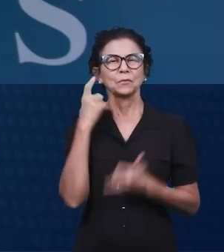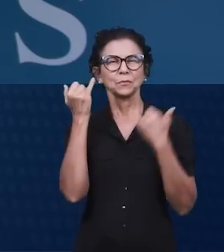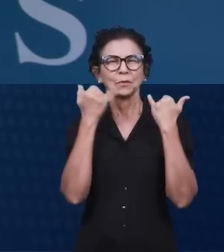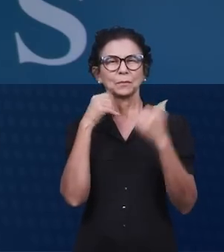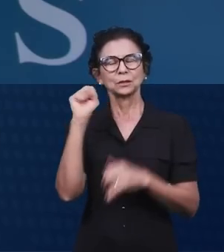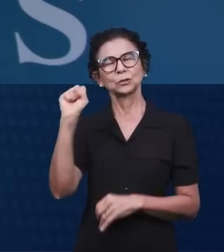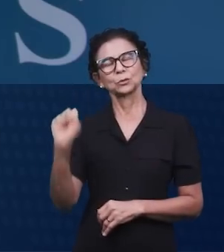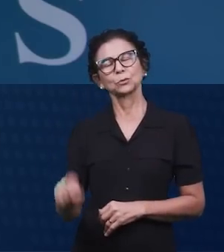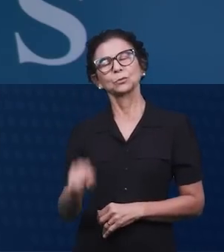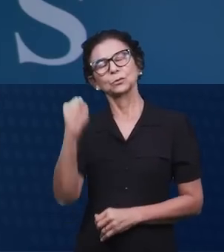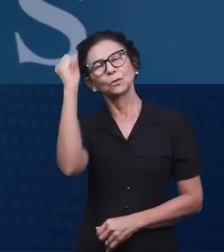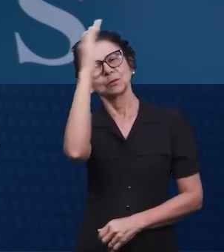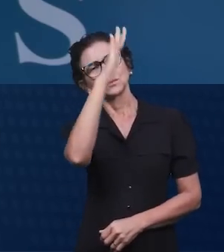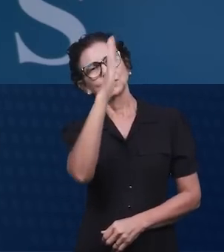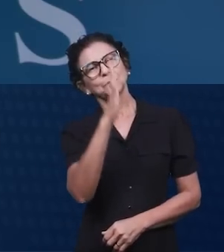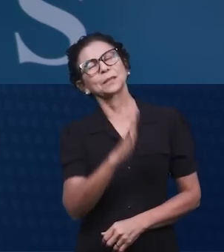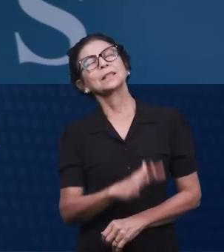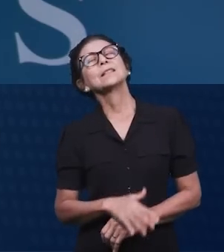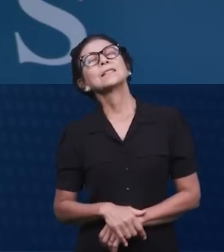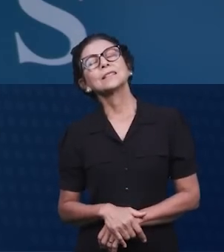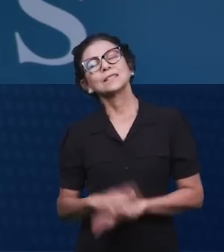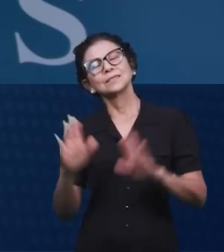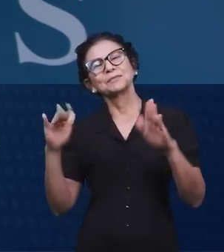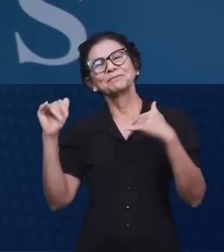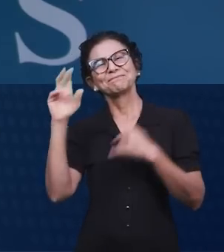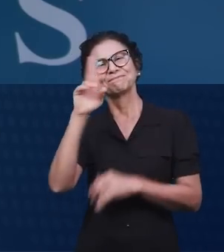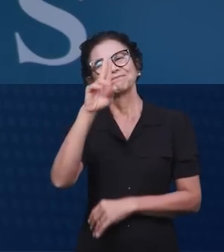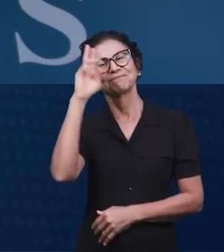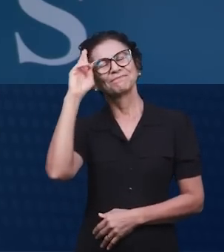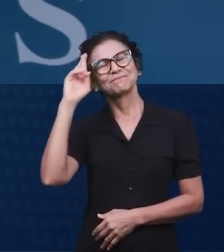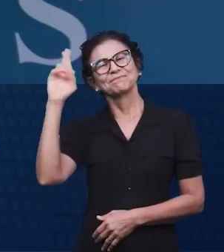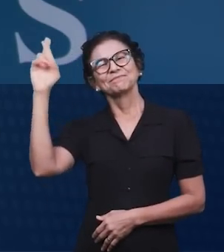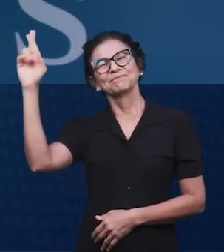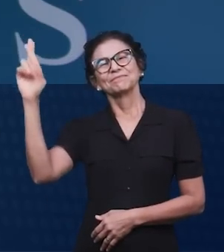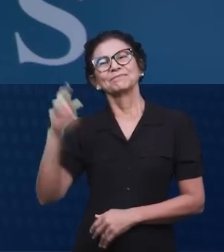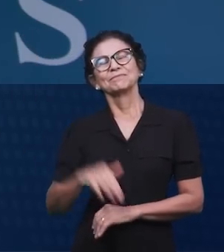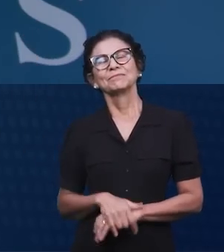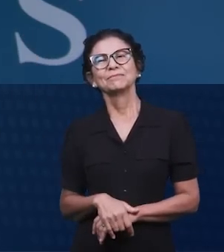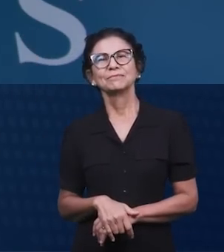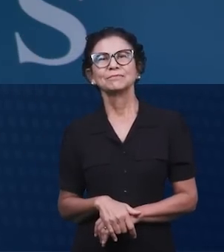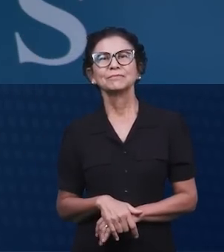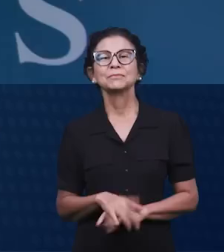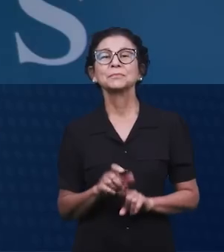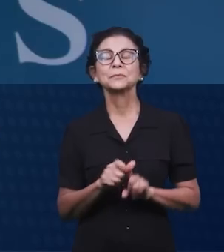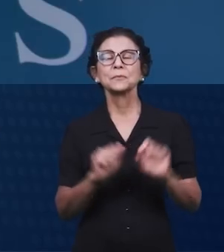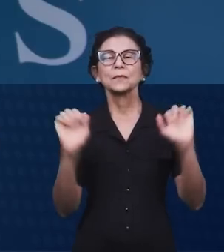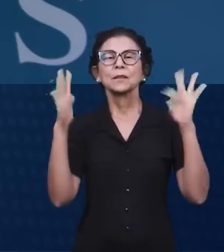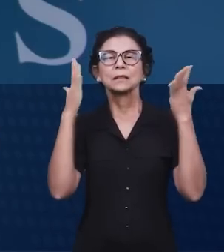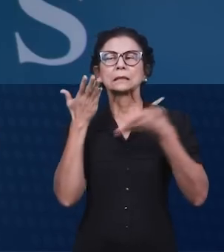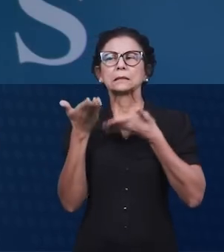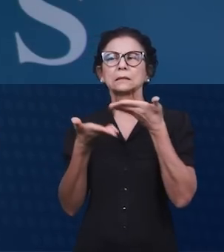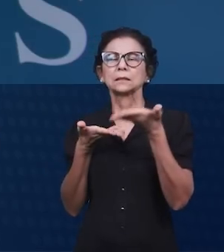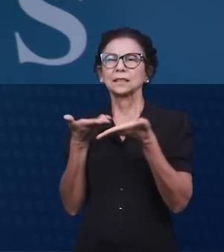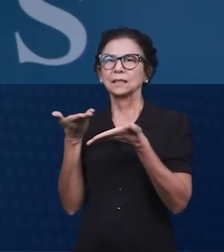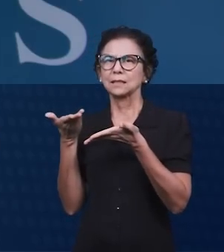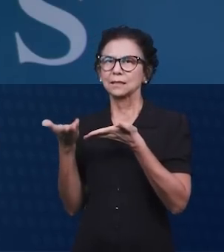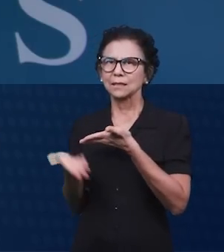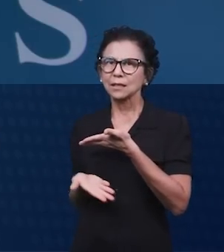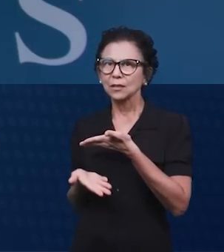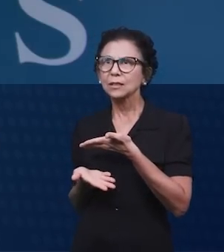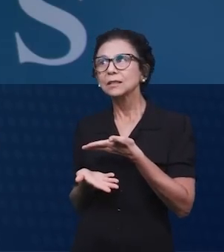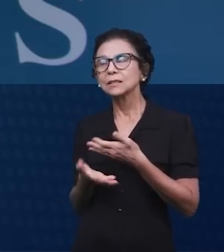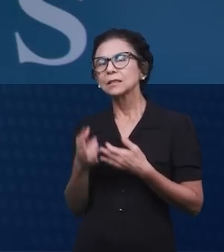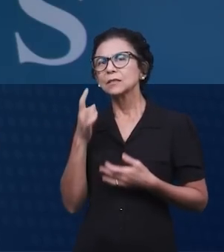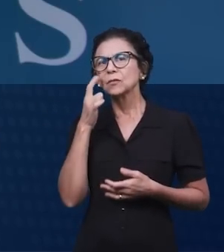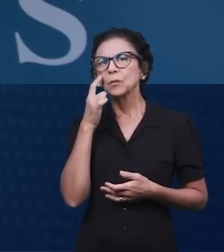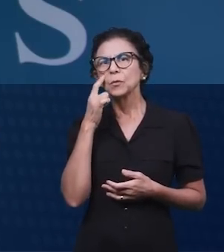do nosso Brasil. É isso mesmo, louvado seja Deus. E esse mês é o mês da festa da dedicação. Vamos ver tudo